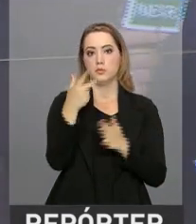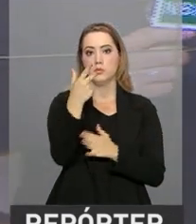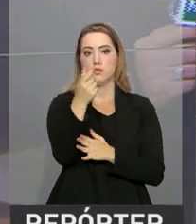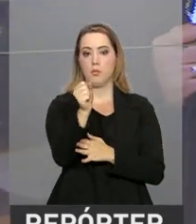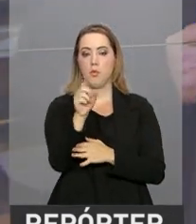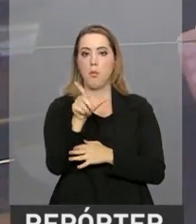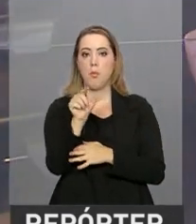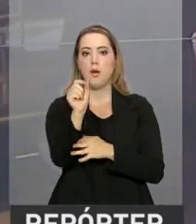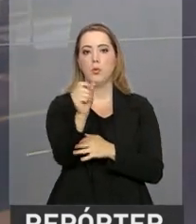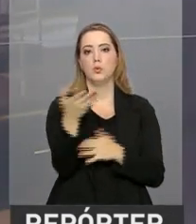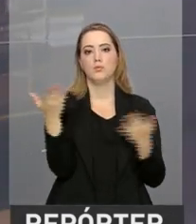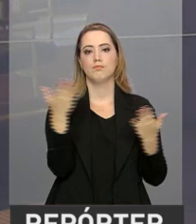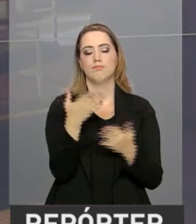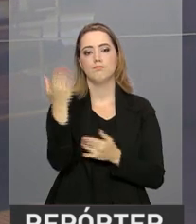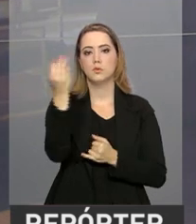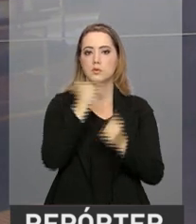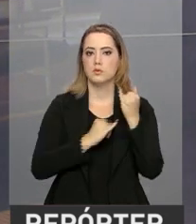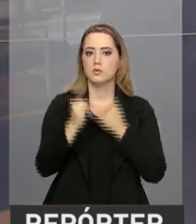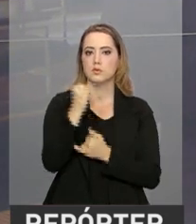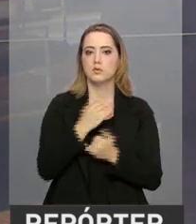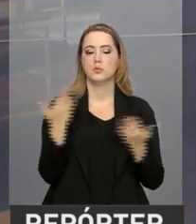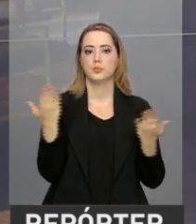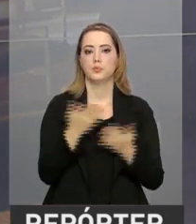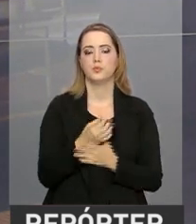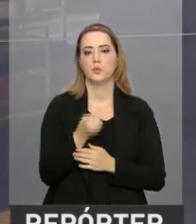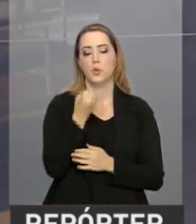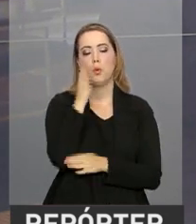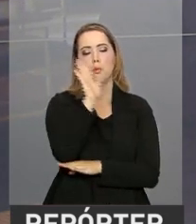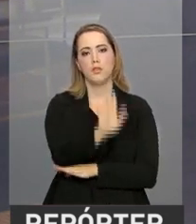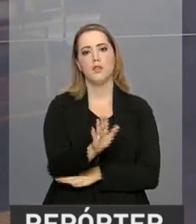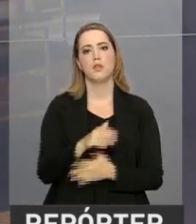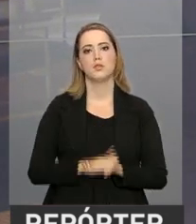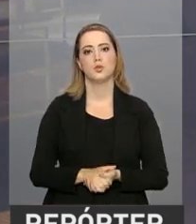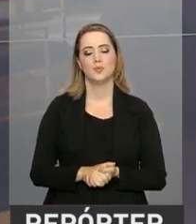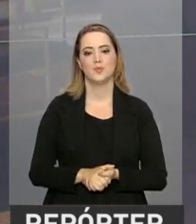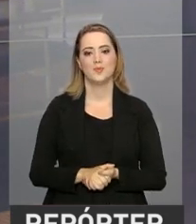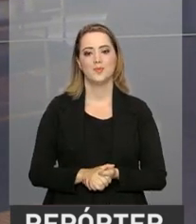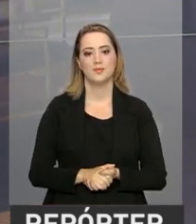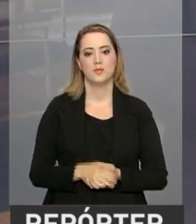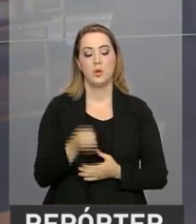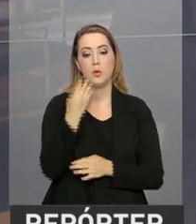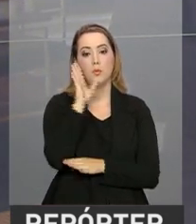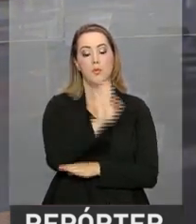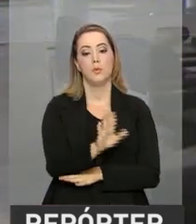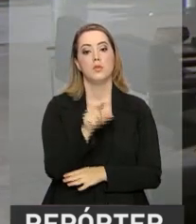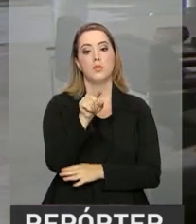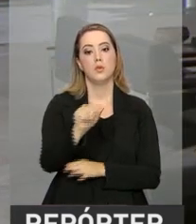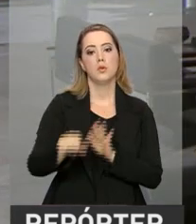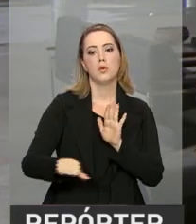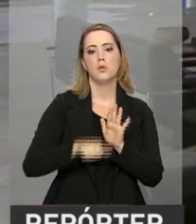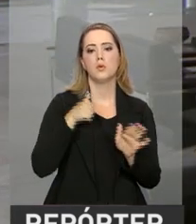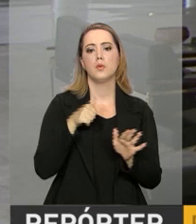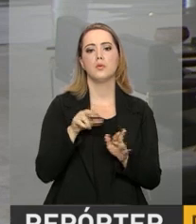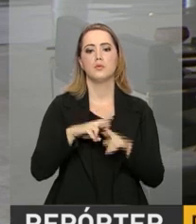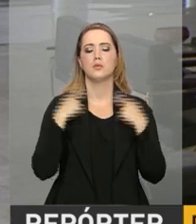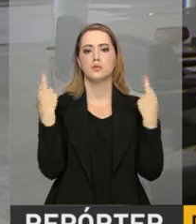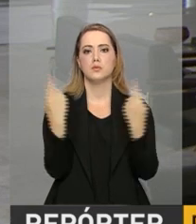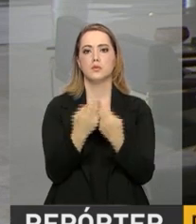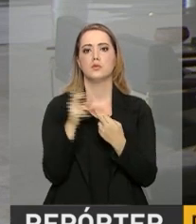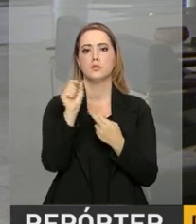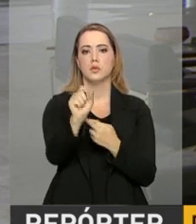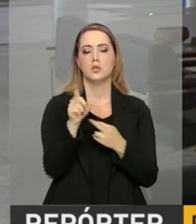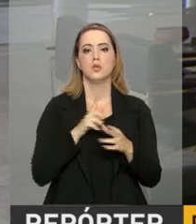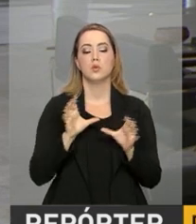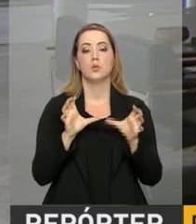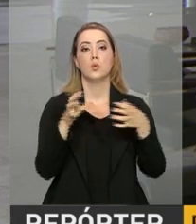repórter Paulo Lasalve e tem as informações para a gente. Boa tarde, Paulo. Boa tarde, Zé Luiz. É a primeira reunião da Camex